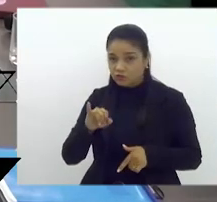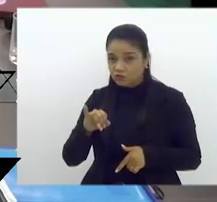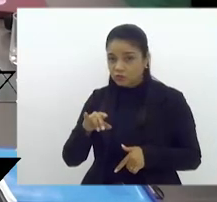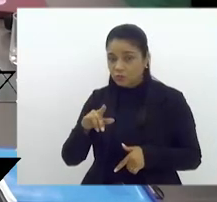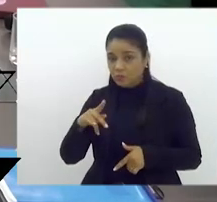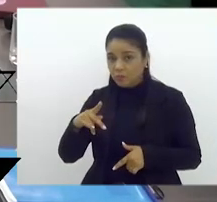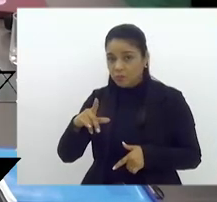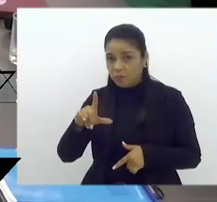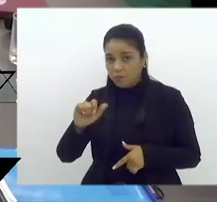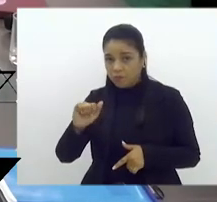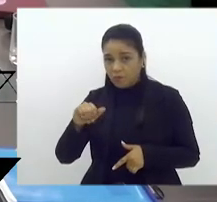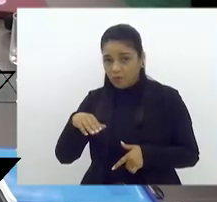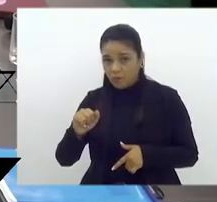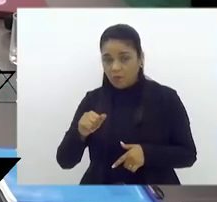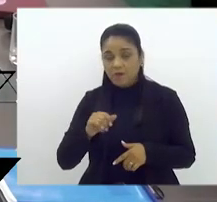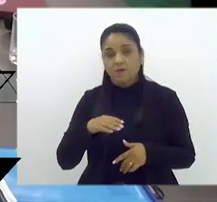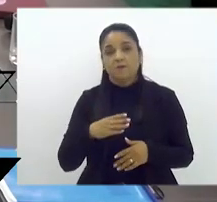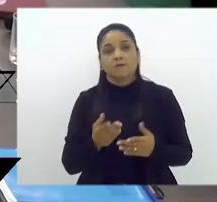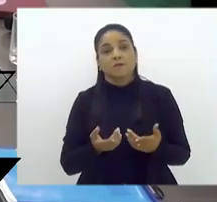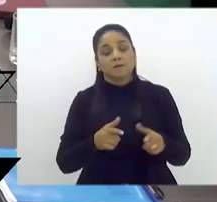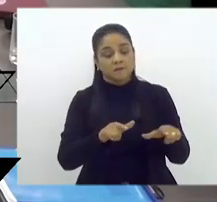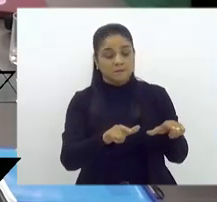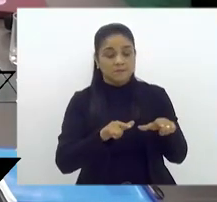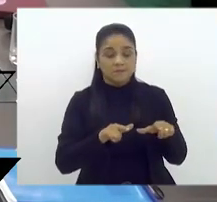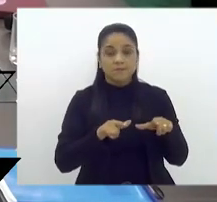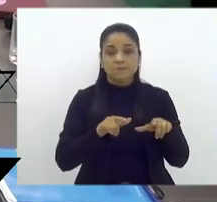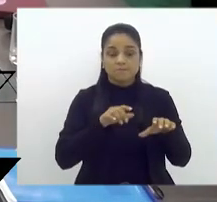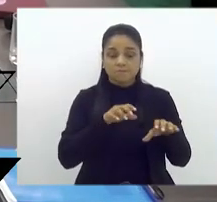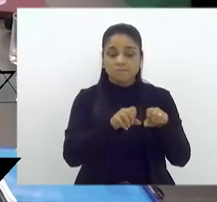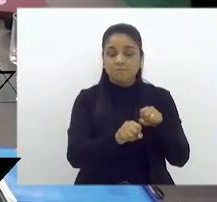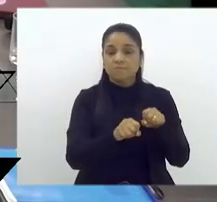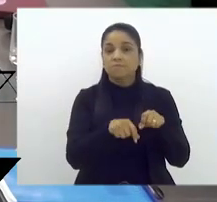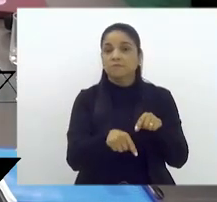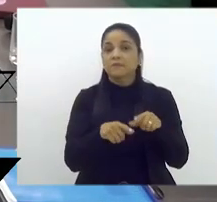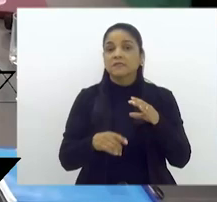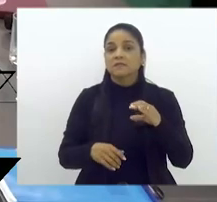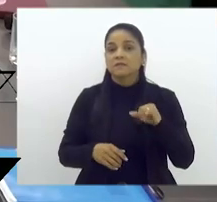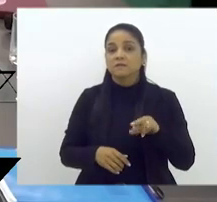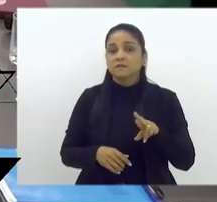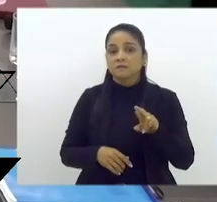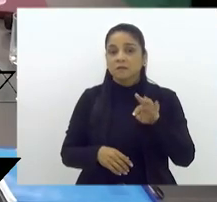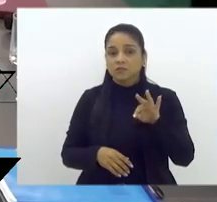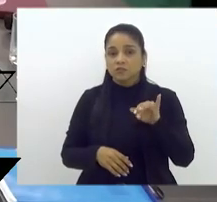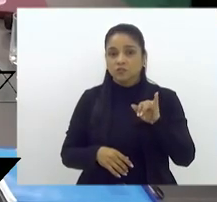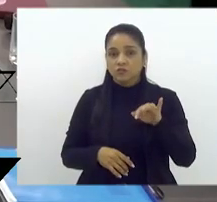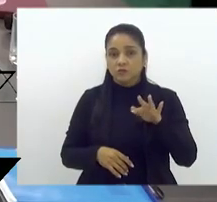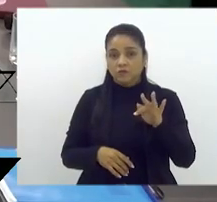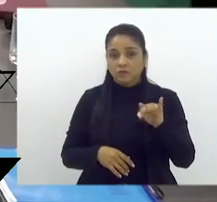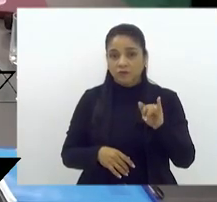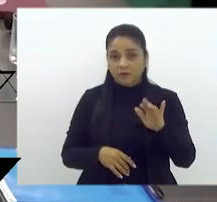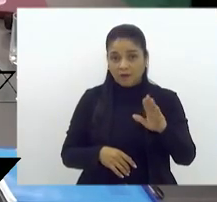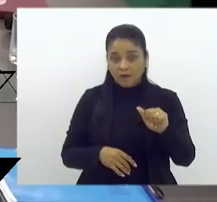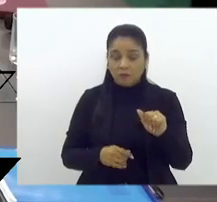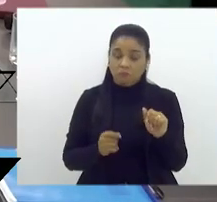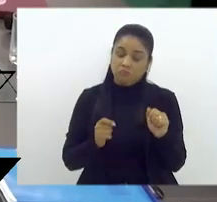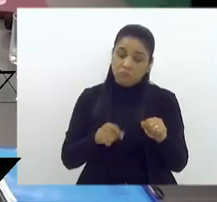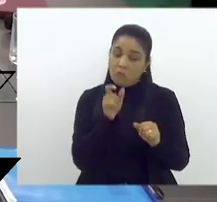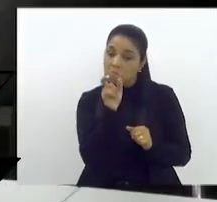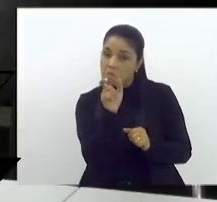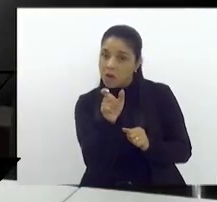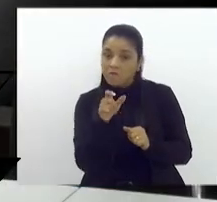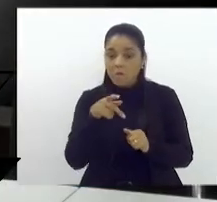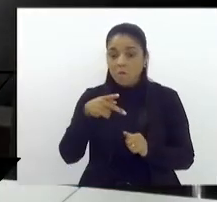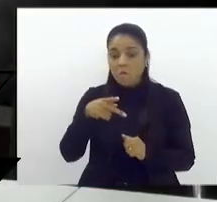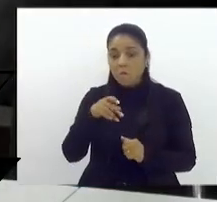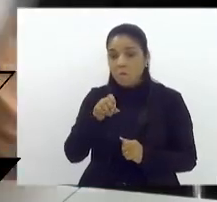com outras fontes de receita. Talvez aqui, ao invés de será utilizado, talvez fosse melhor colocar um poderá utilizar, só porque